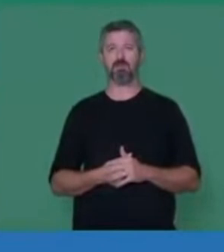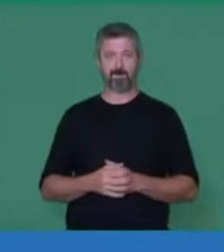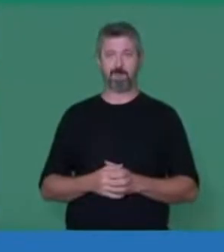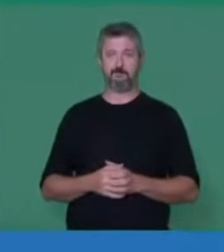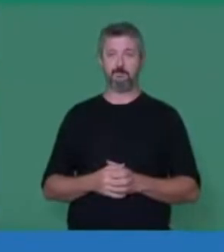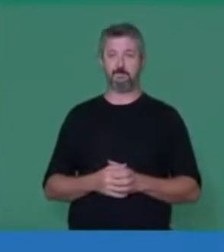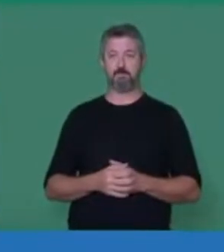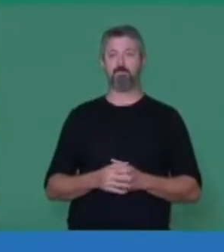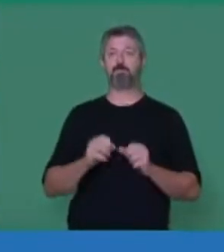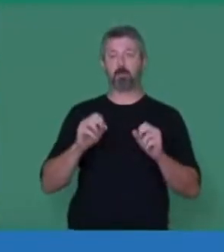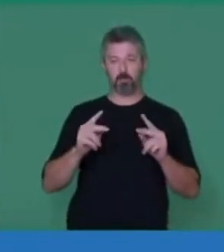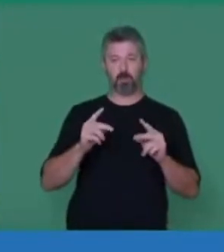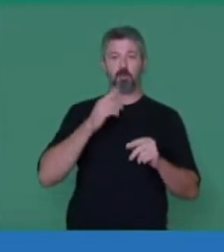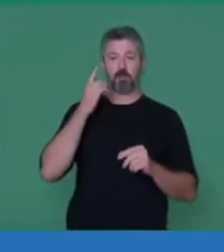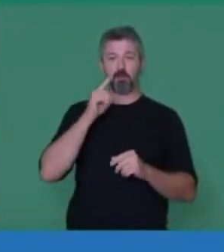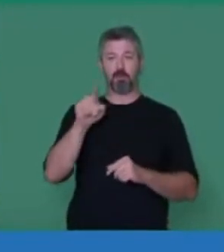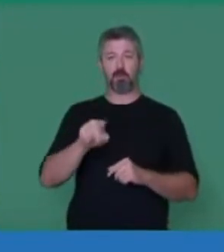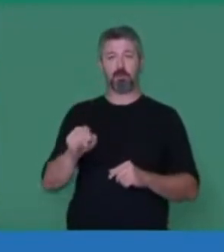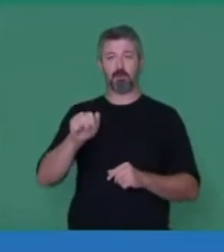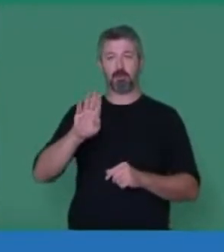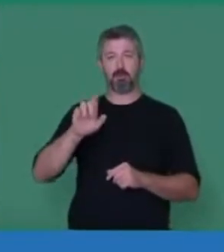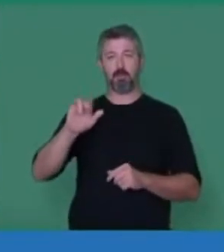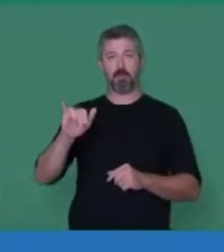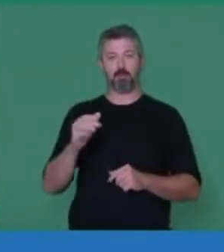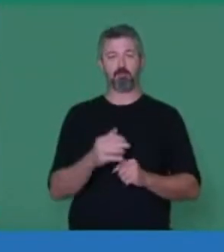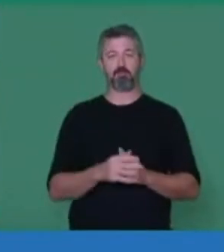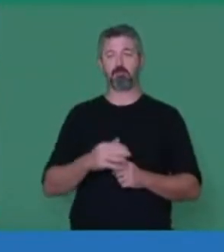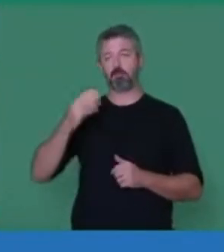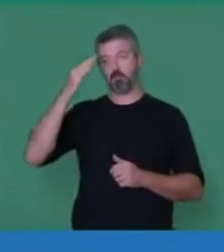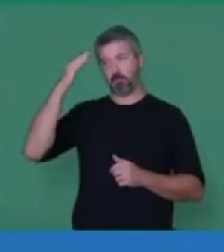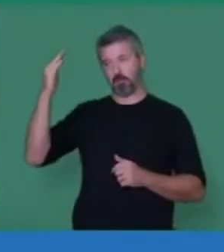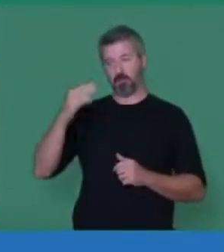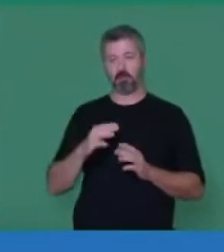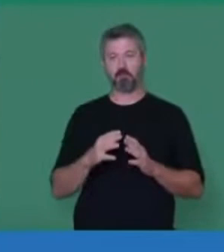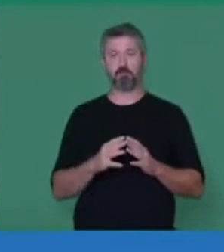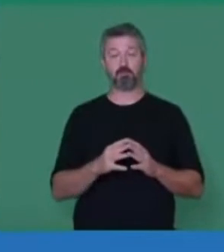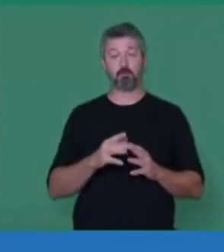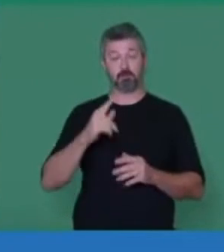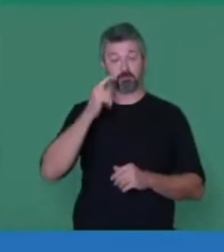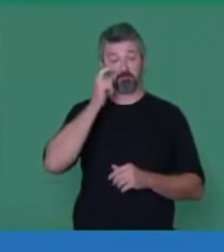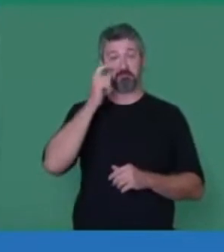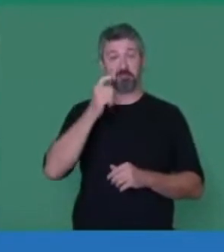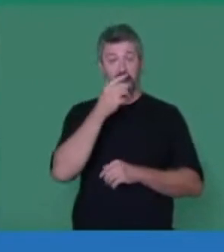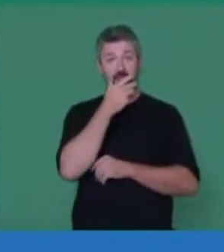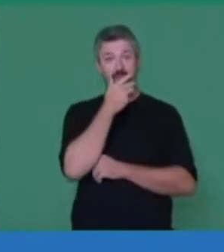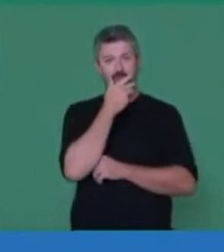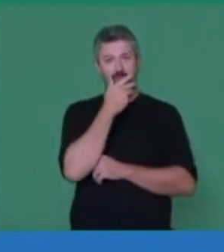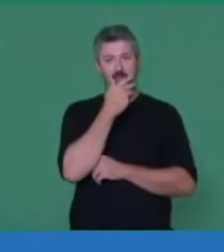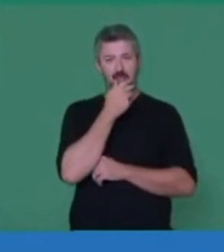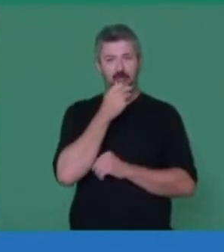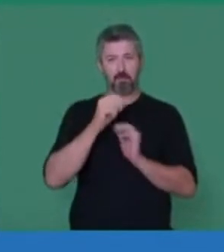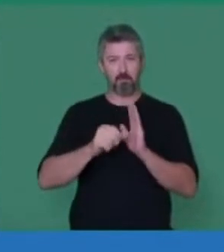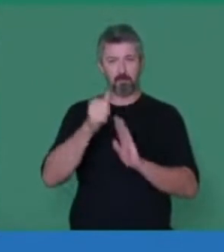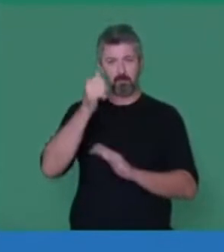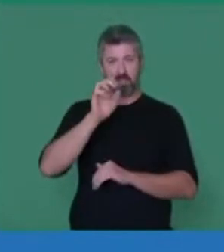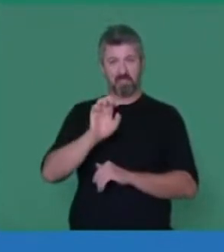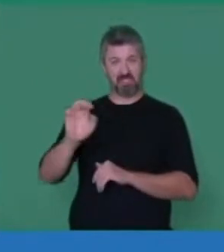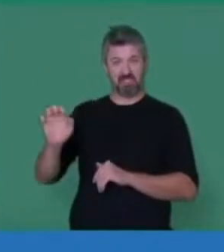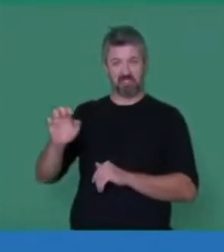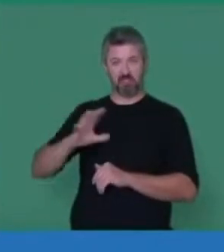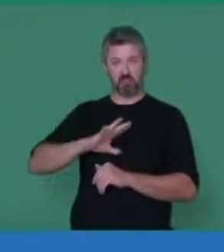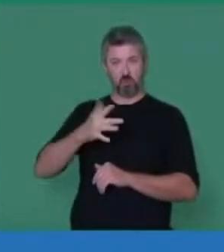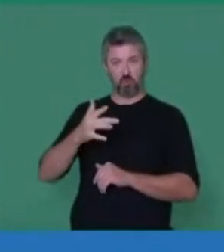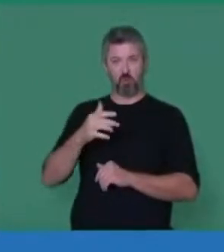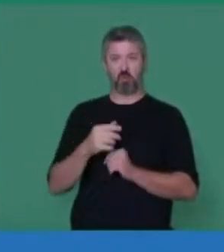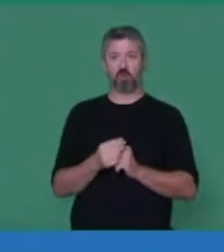Muito obrigada. Deputada Carla Zambelli. Obrigada, presidente. É interessante que, primeiro, esse pessoal da esquerda não tem coragem